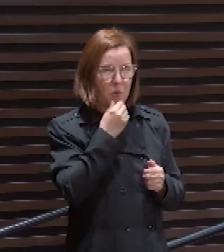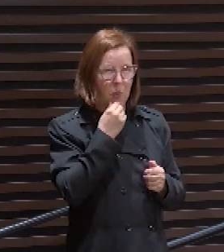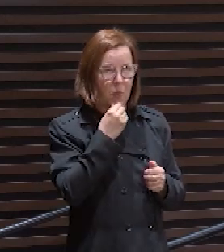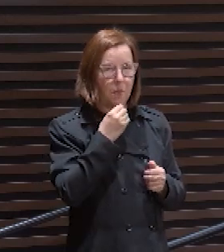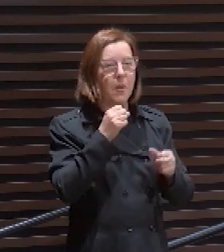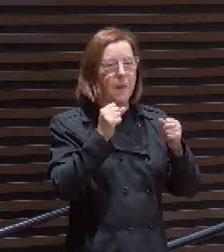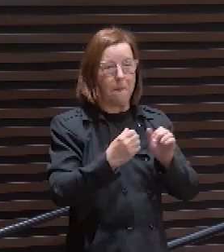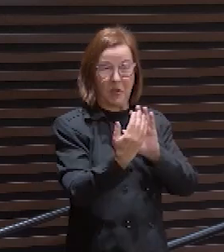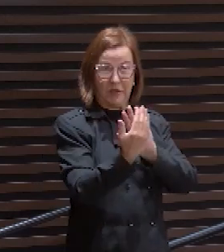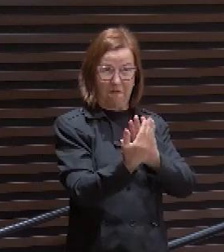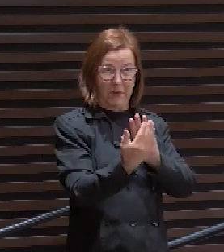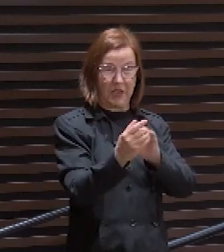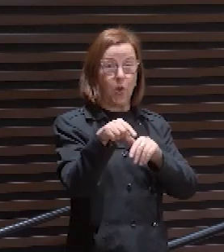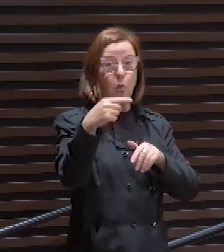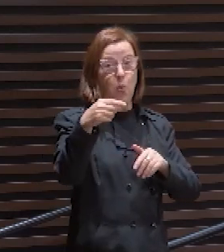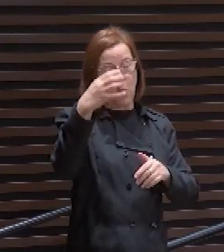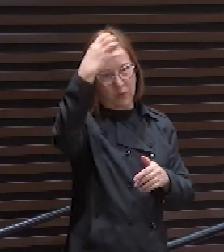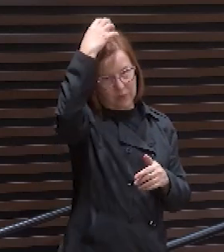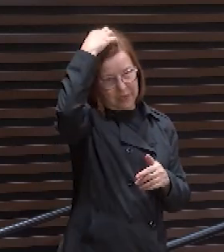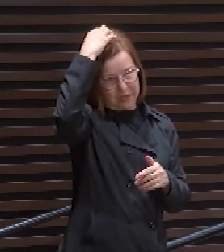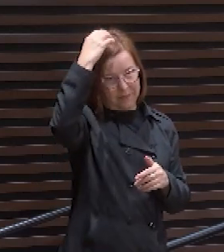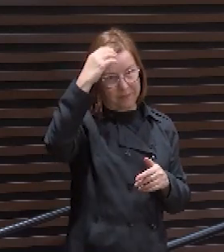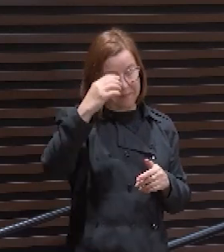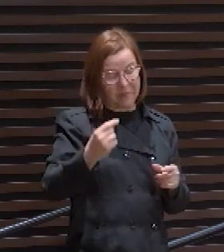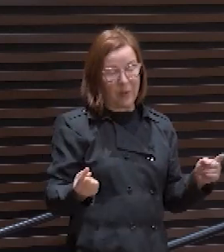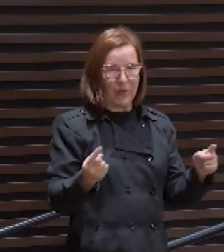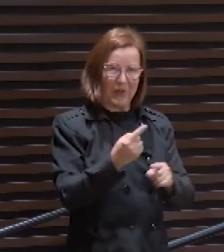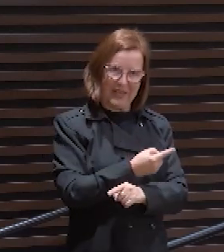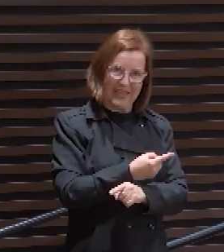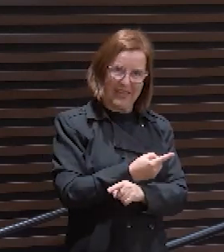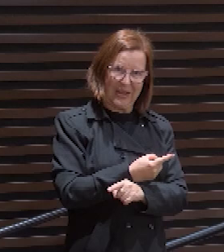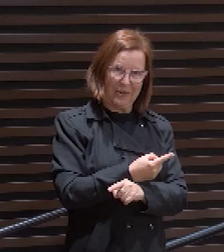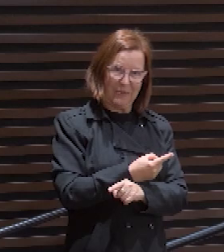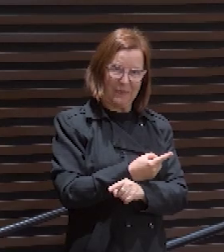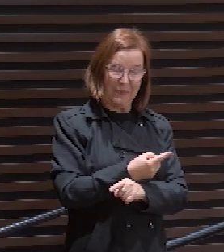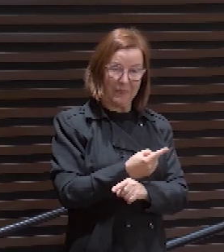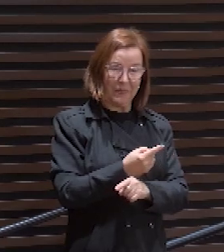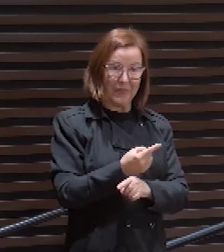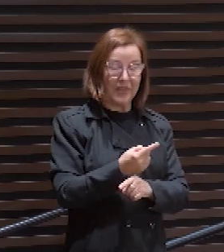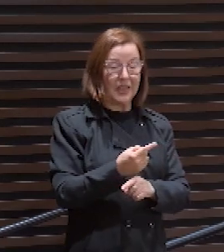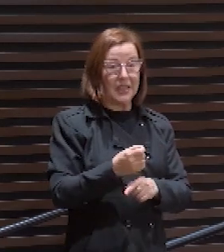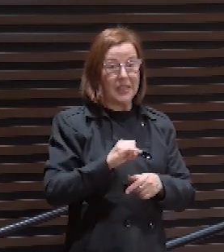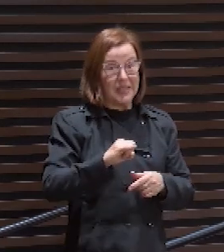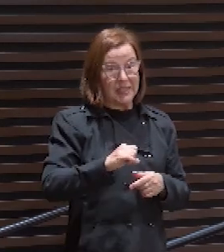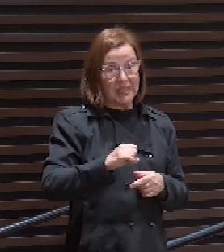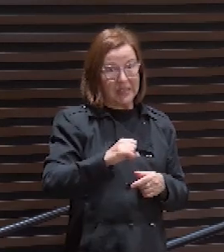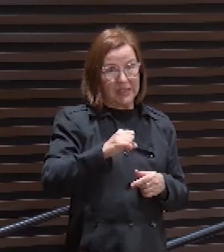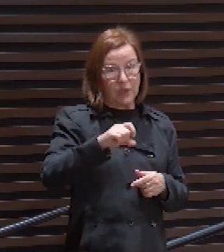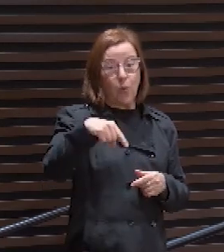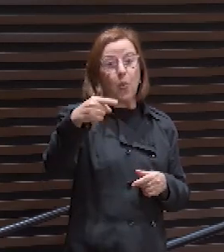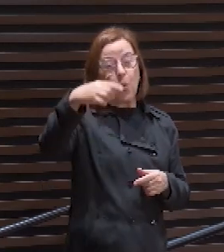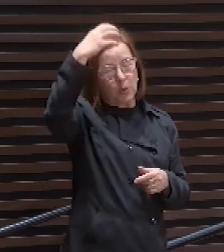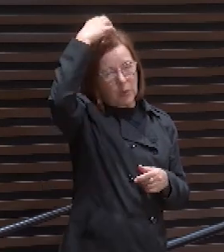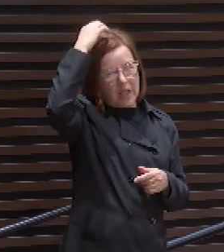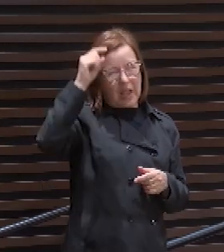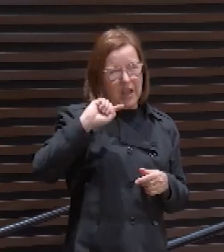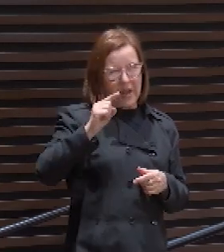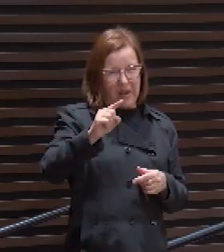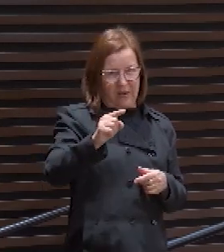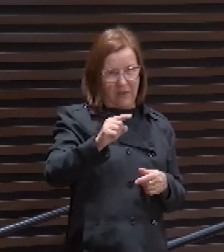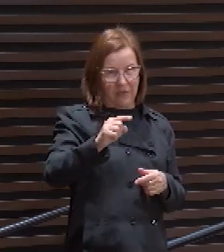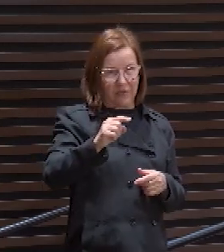com 20.000? Caso contrário, estando o outro ainda longe, envia-lhe